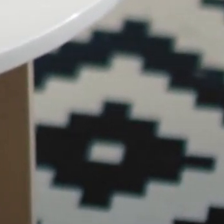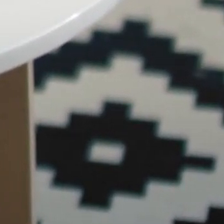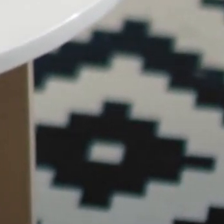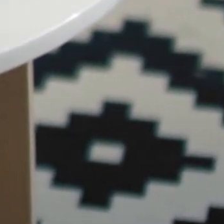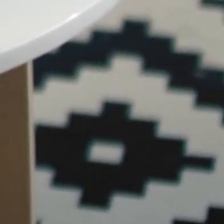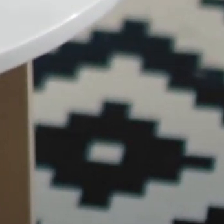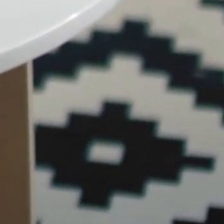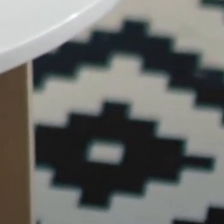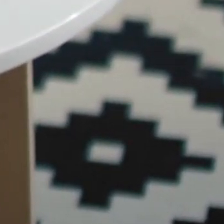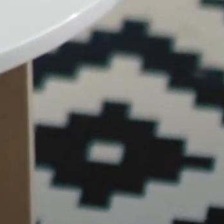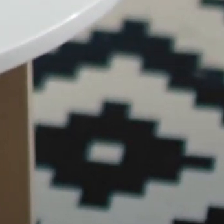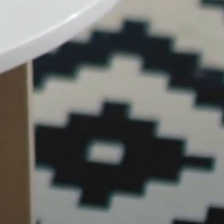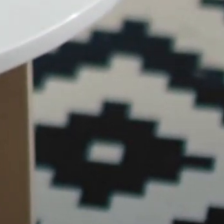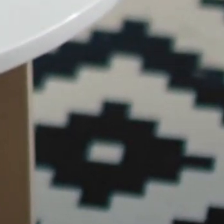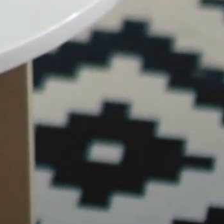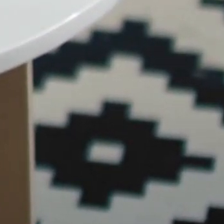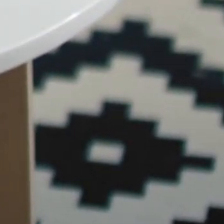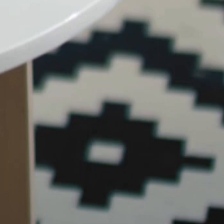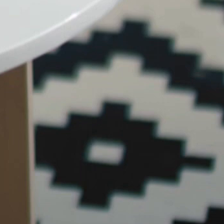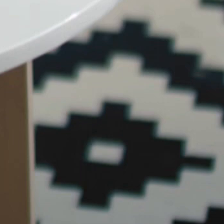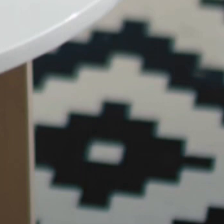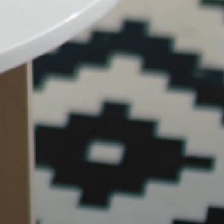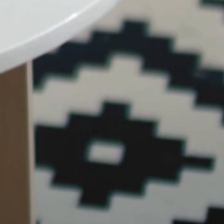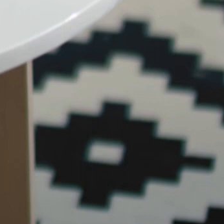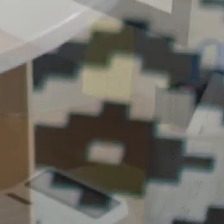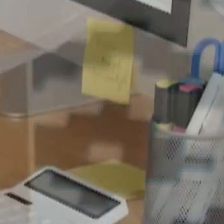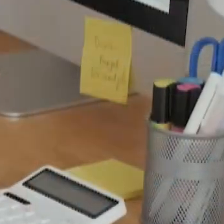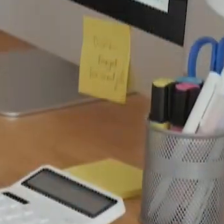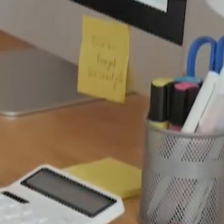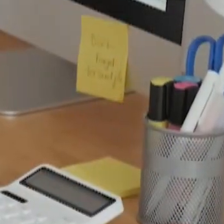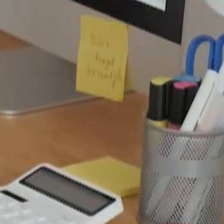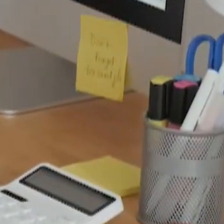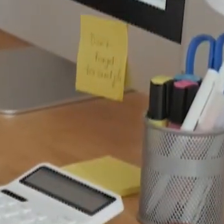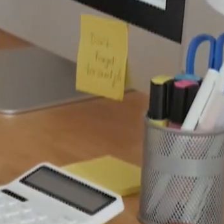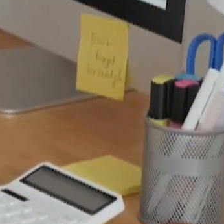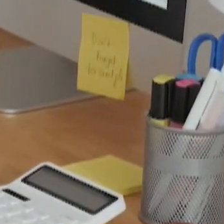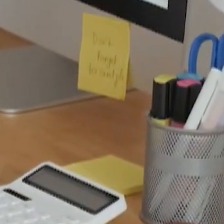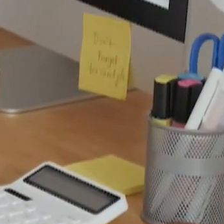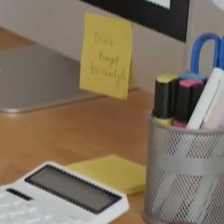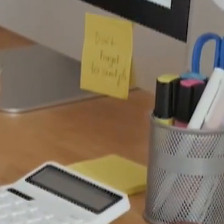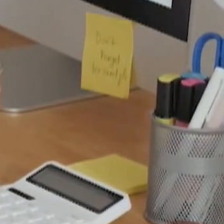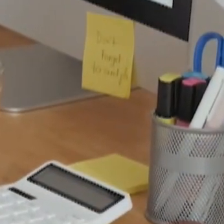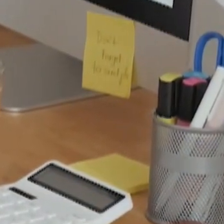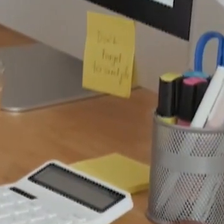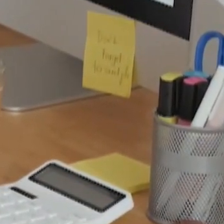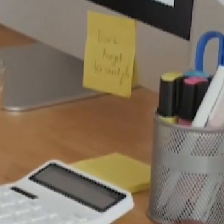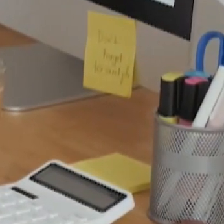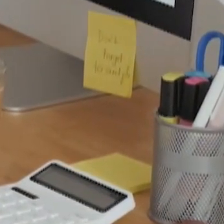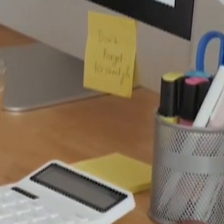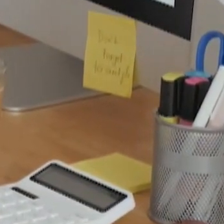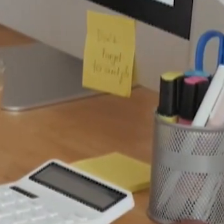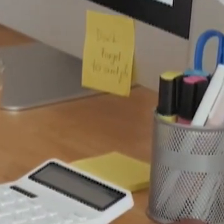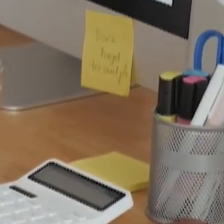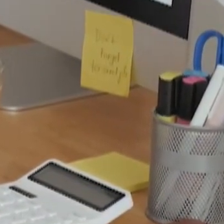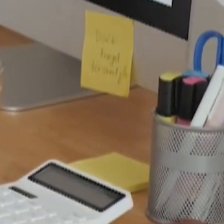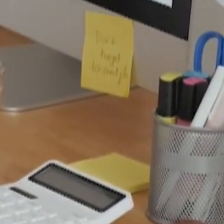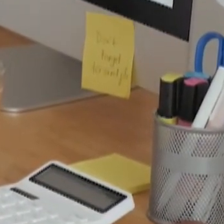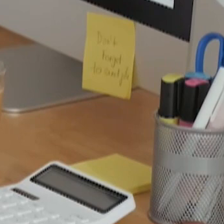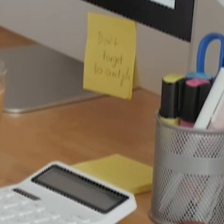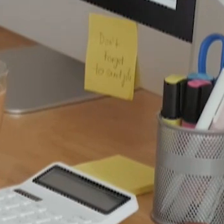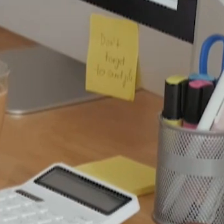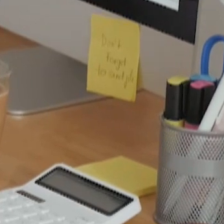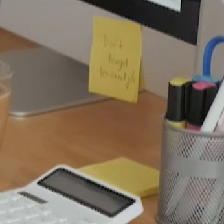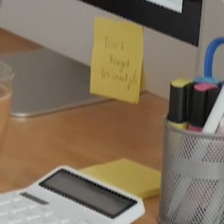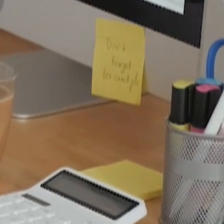que eu consigo pagar um plano mais à frente? É importante me conhecer. Logicamente, a gente está falando de um aspecto